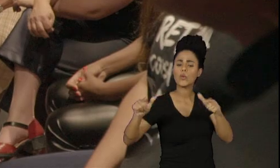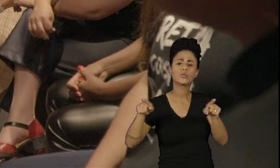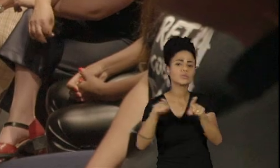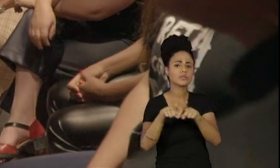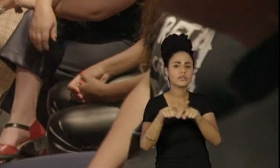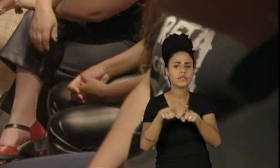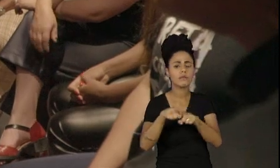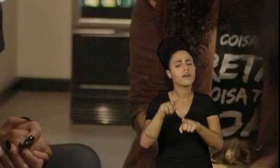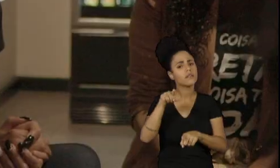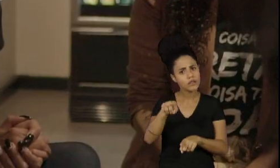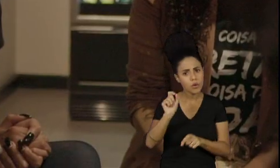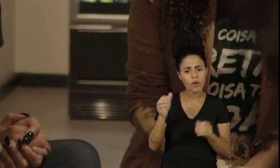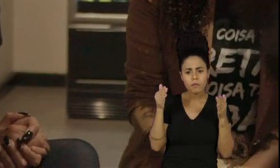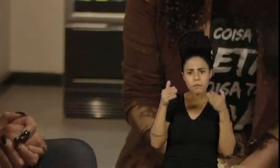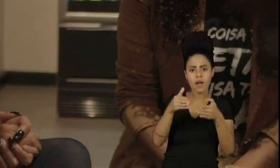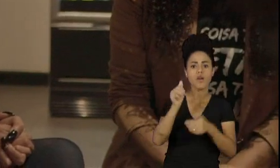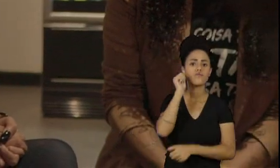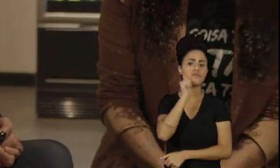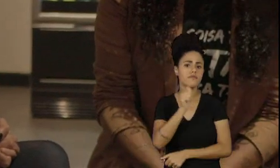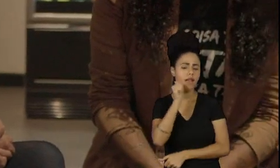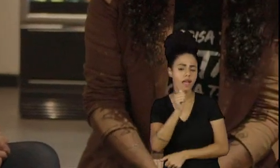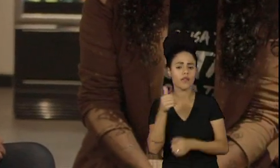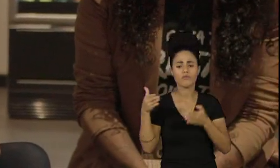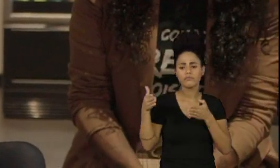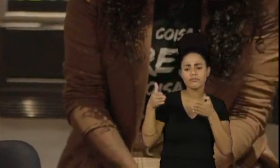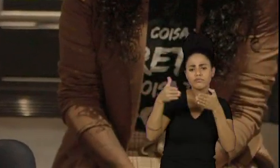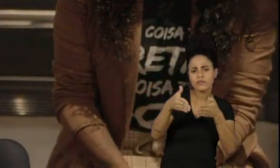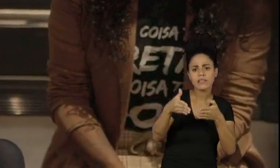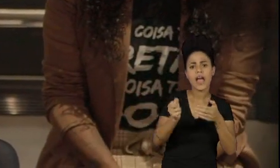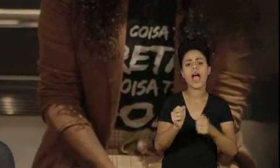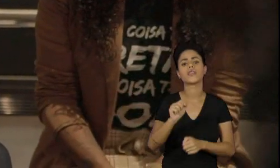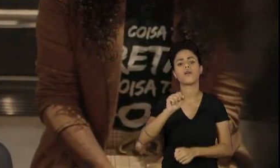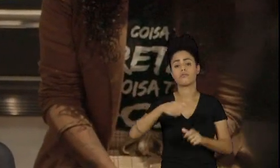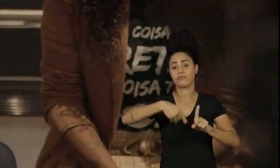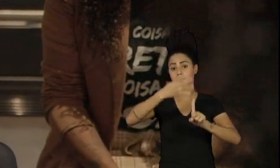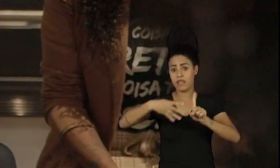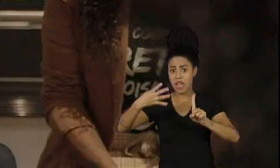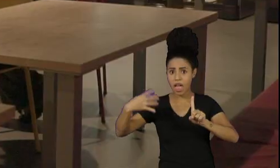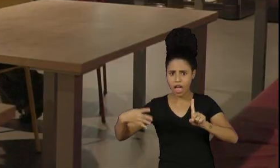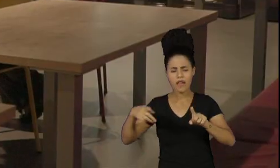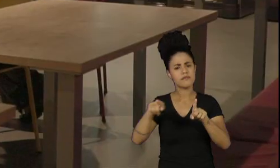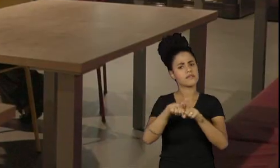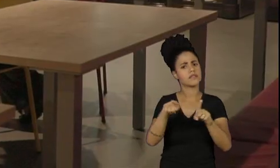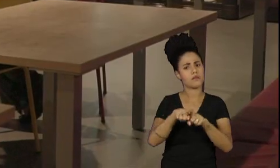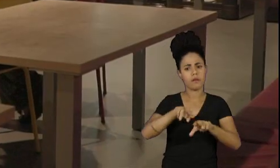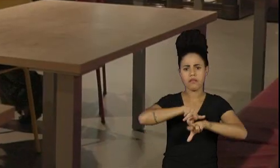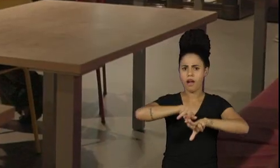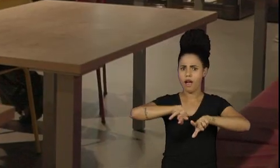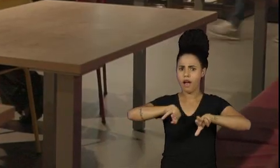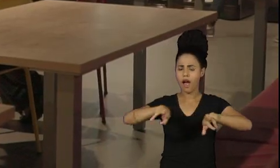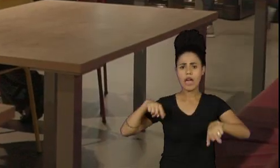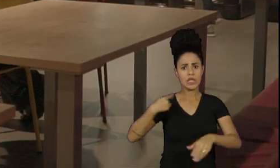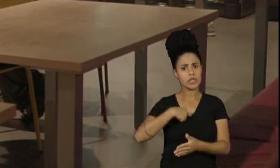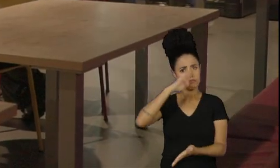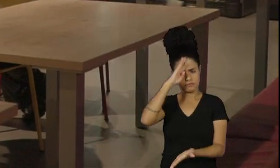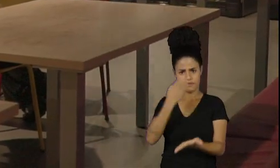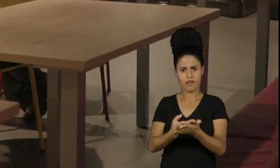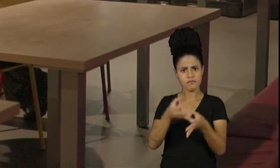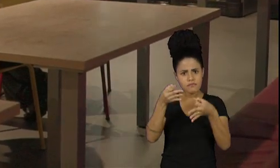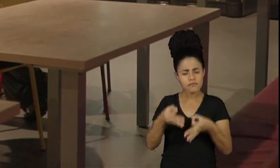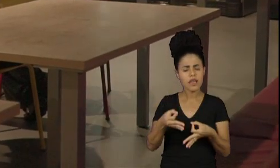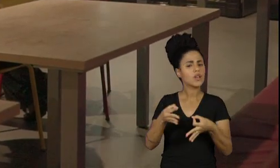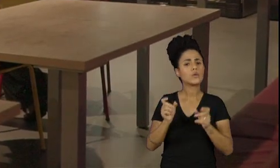exclusivos. Então, exclusivo para mulheres, exclusivos para LGBTs. A gente acredita que, de uma forma